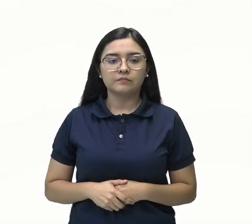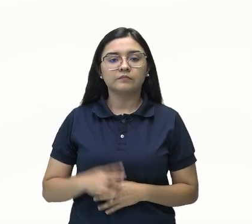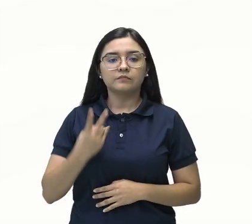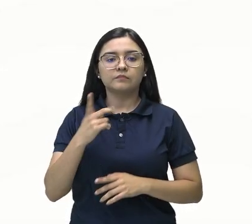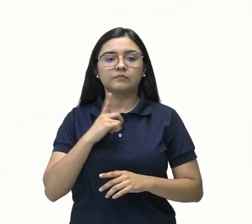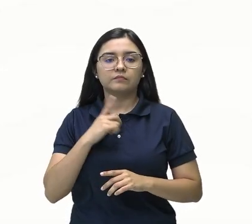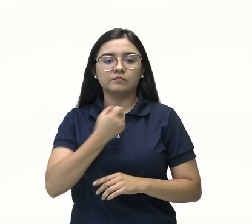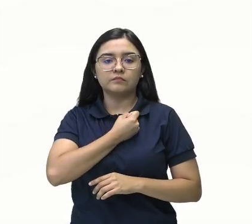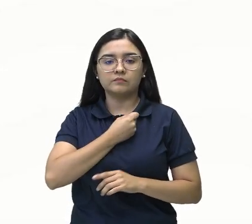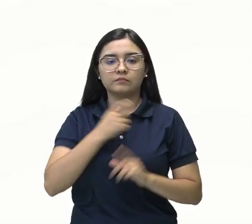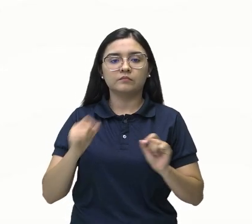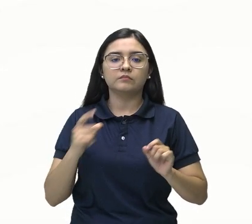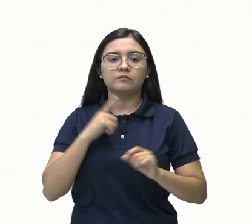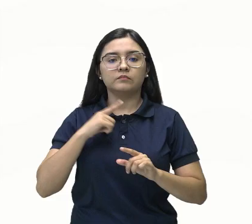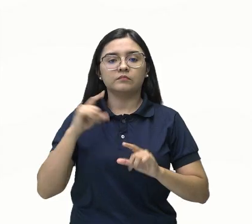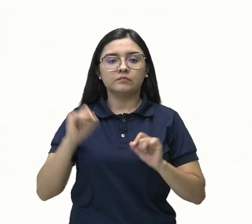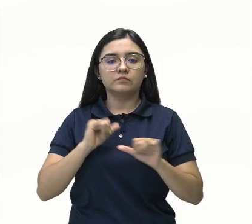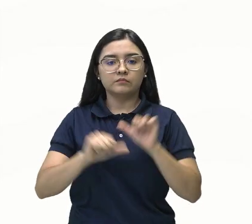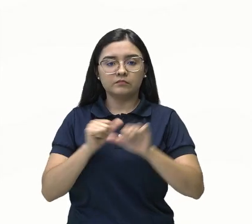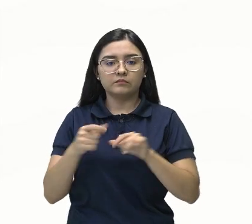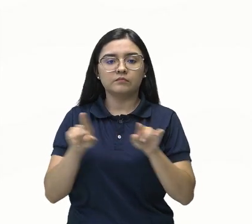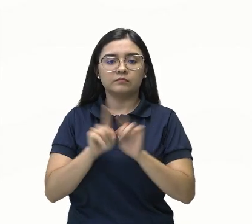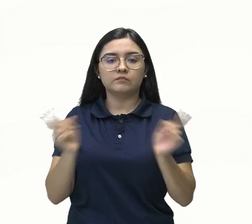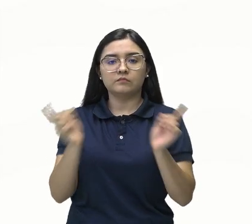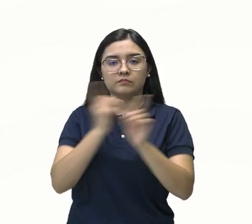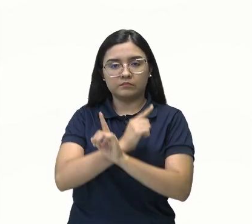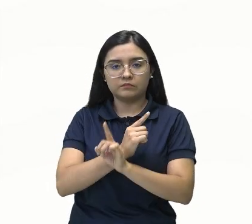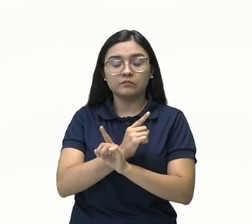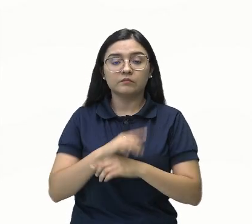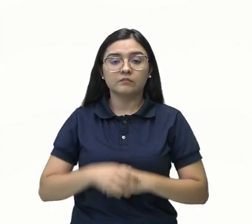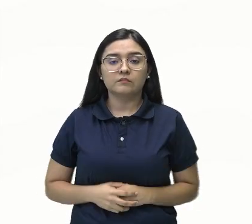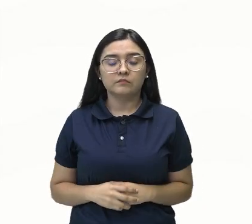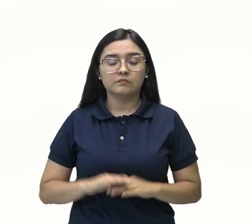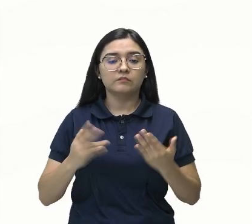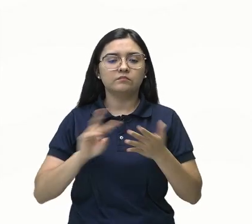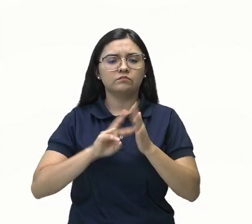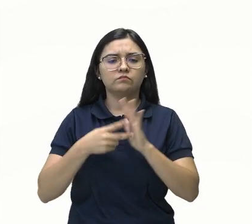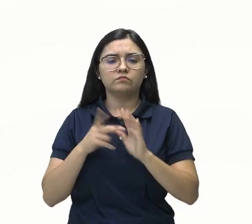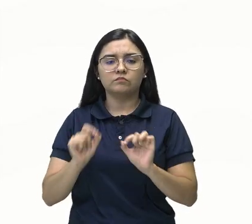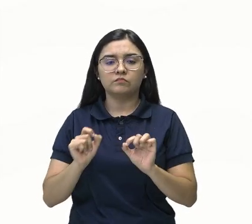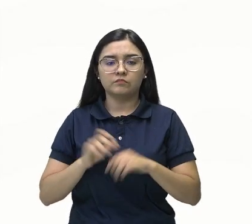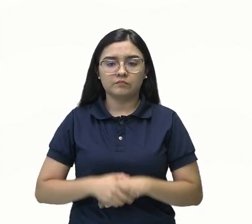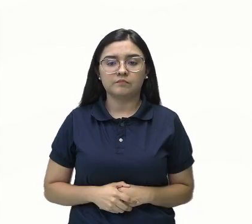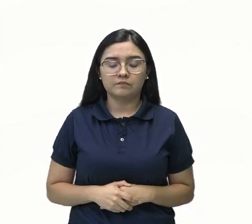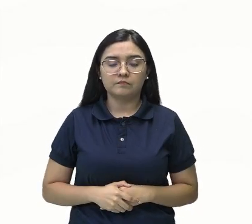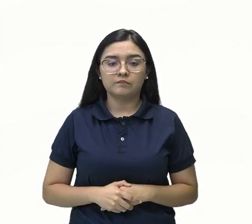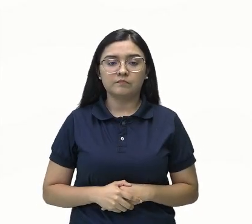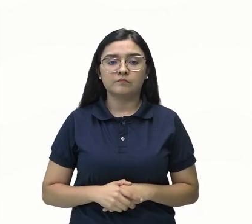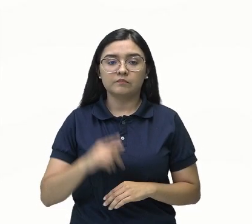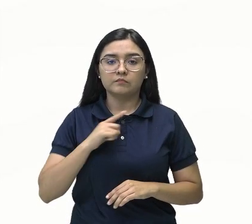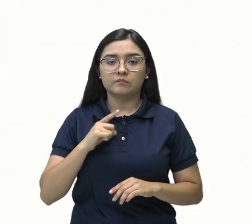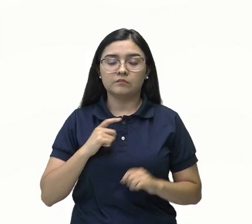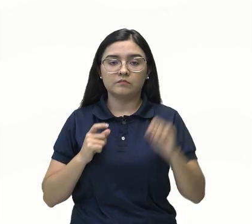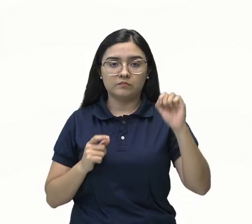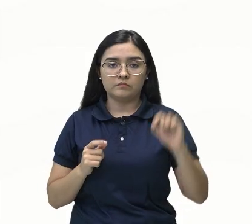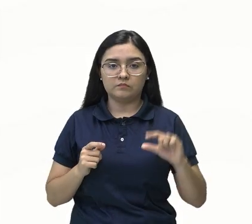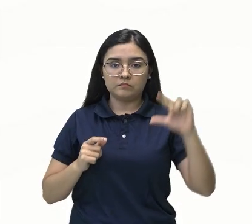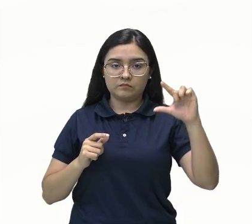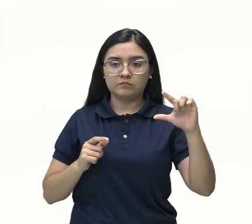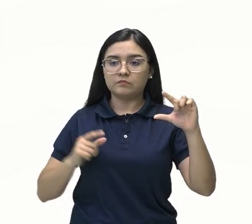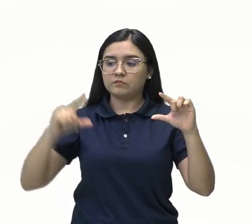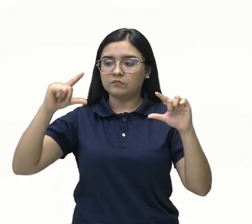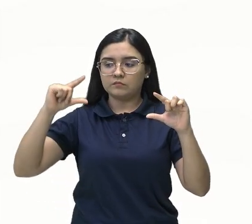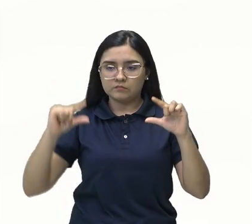varia na razão inversa da outra. Ou seja, quando uma aumenta, a